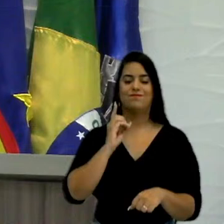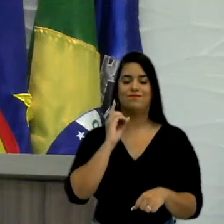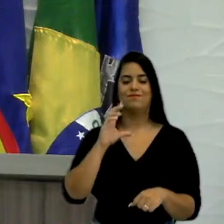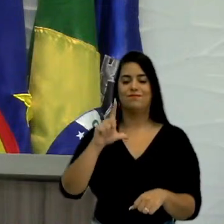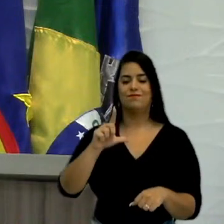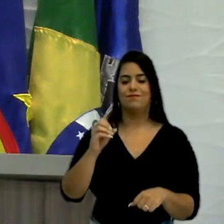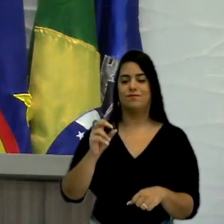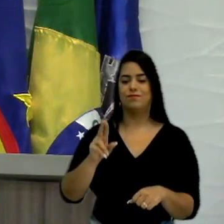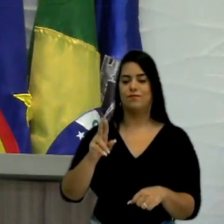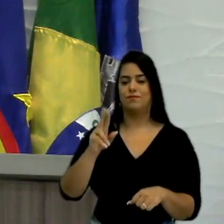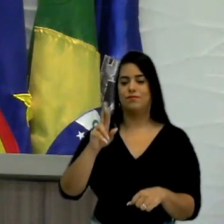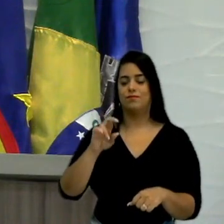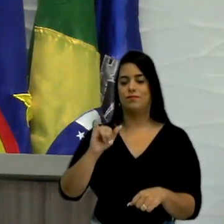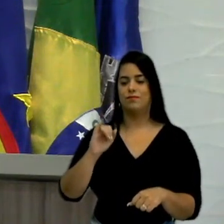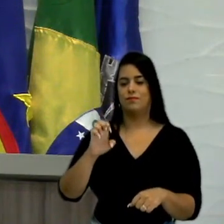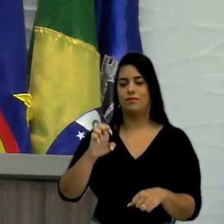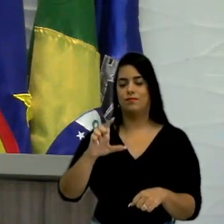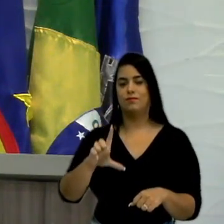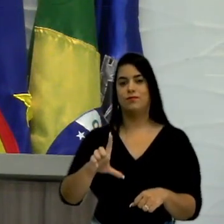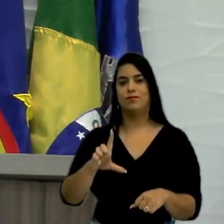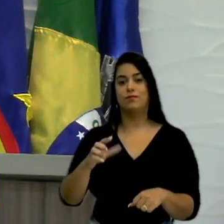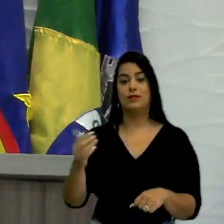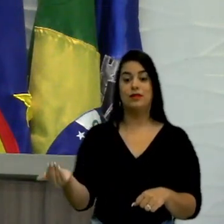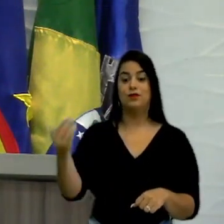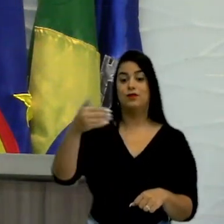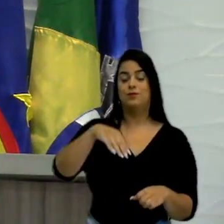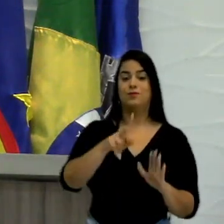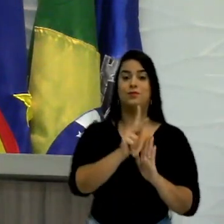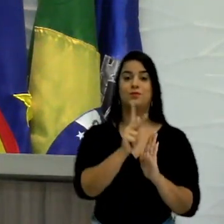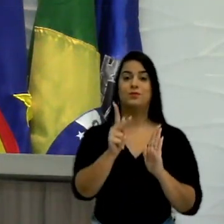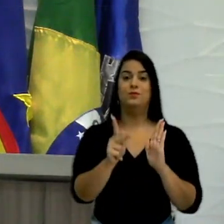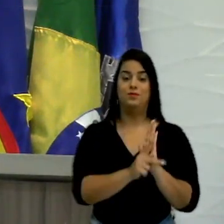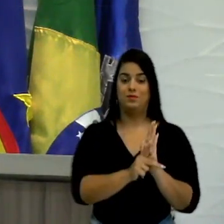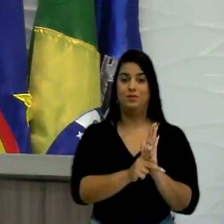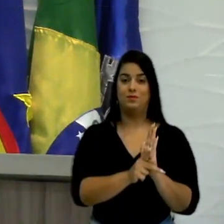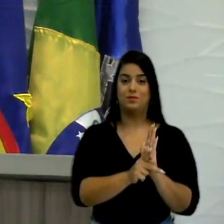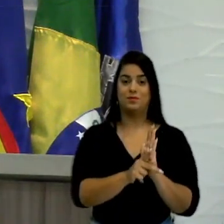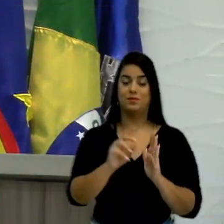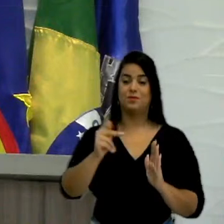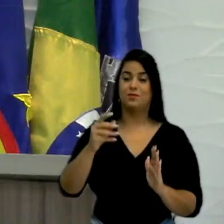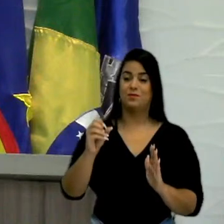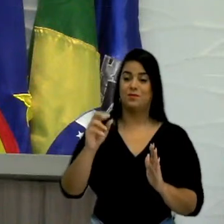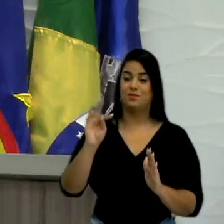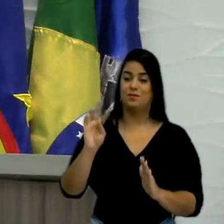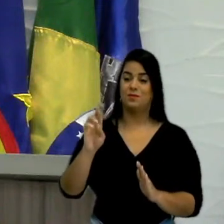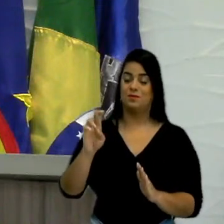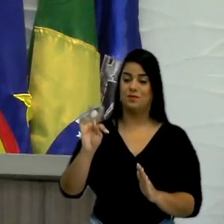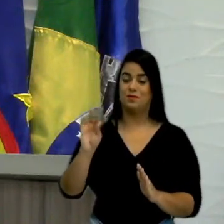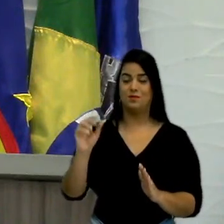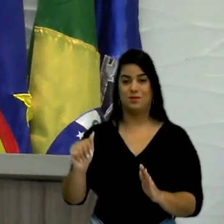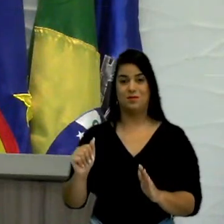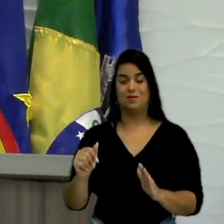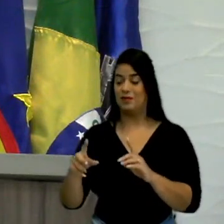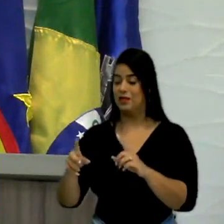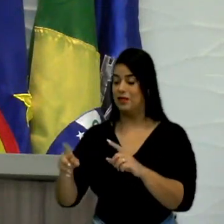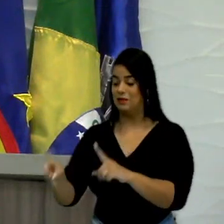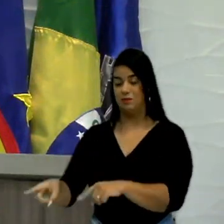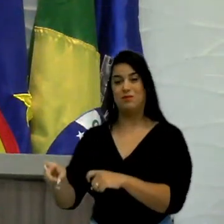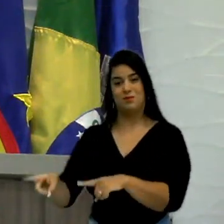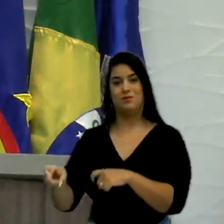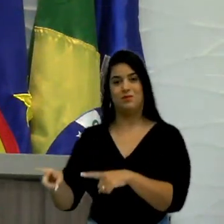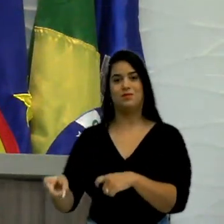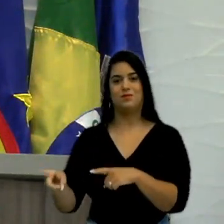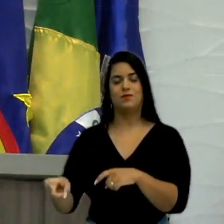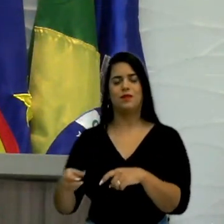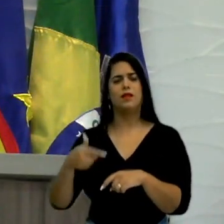Doriel Barros, nós está vindo um projeto de horta comunitária para as comunidades quilombolas. Ontem estive